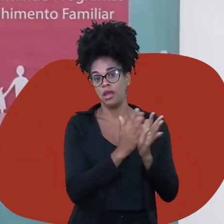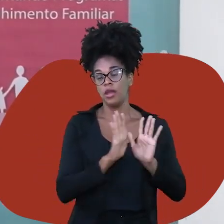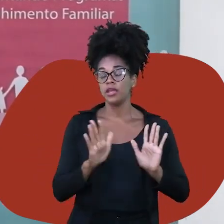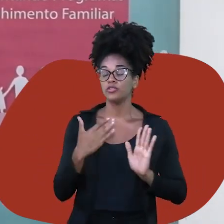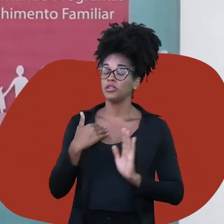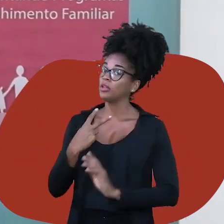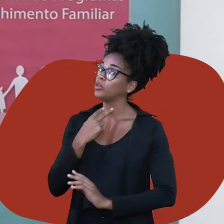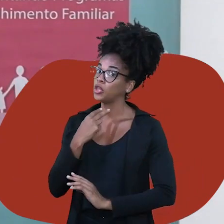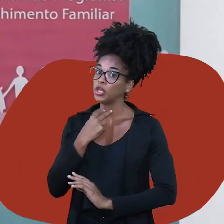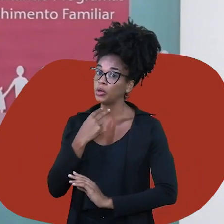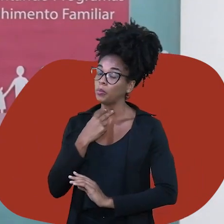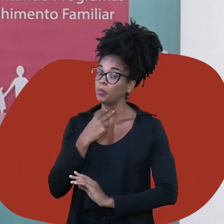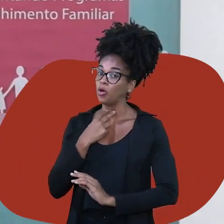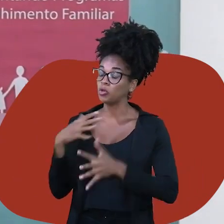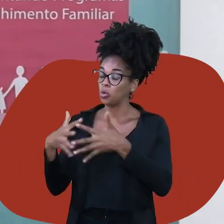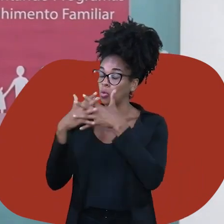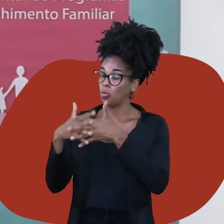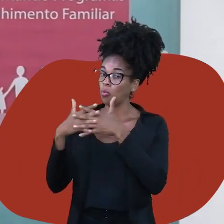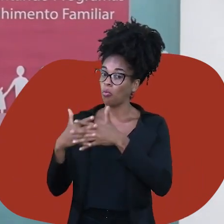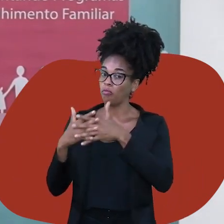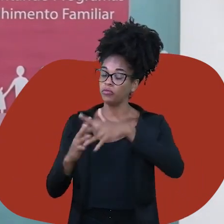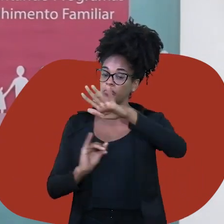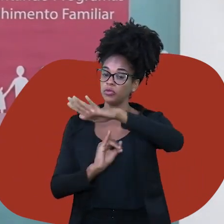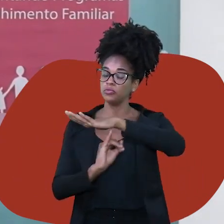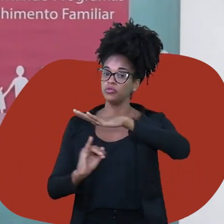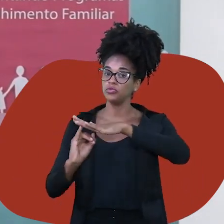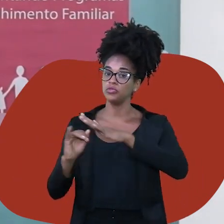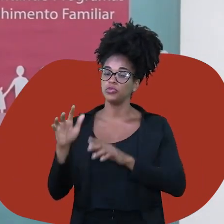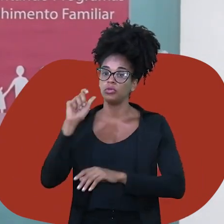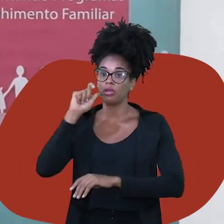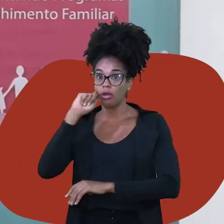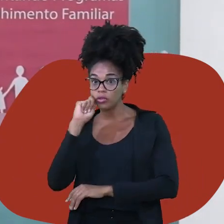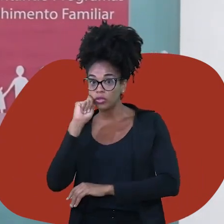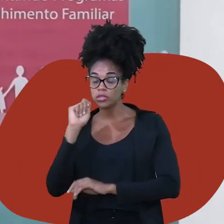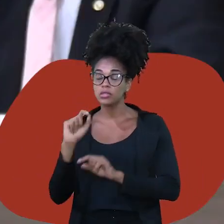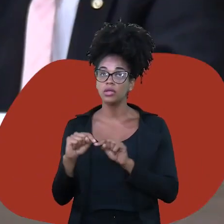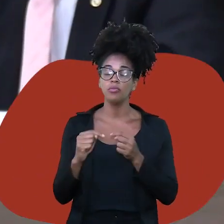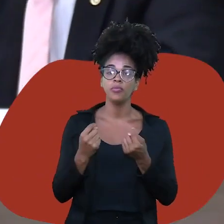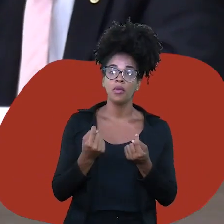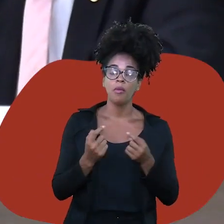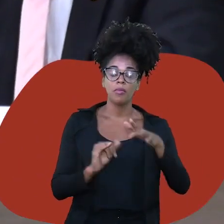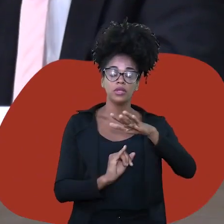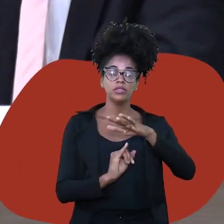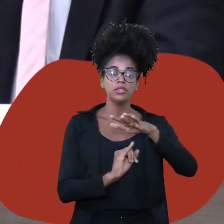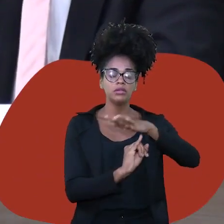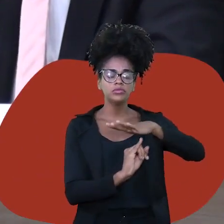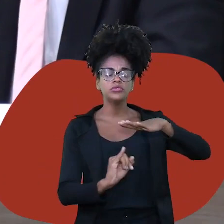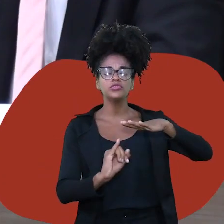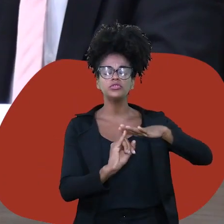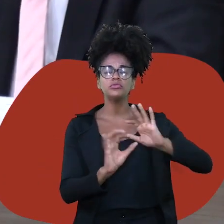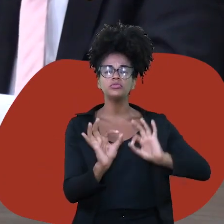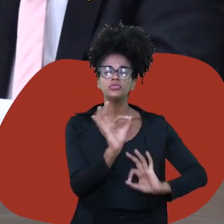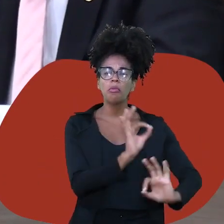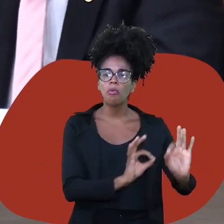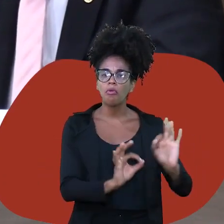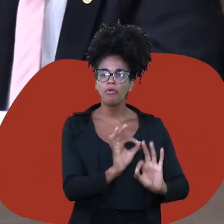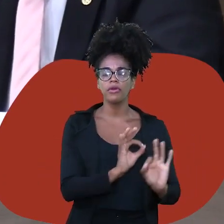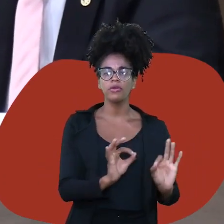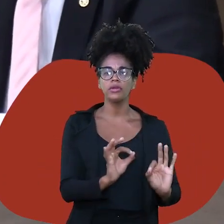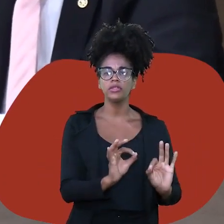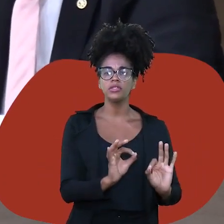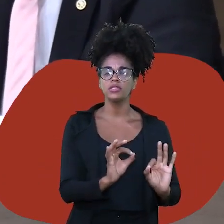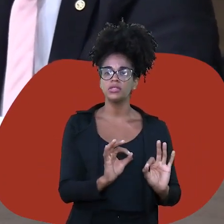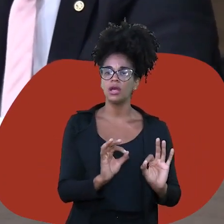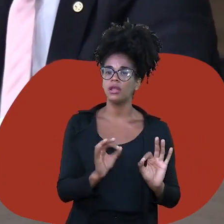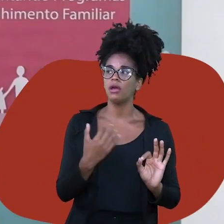embora a gente não pode nunca confundir com o Instituto da Adoção, mas é um instituto que ainda não vem